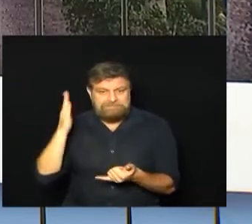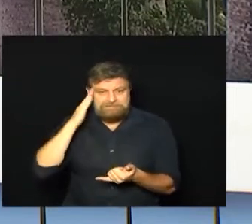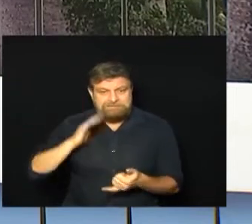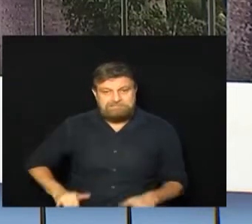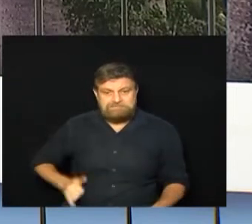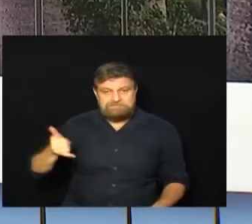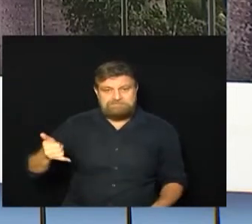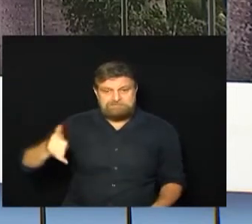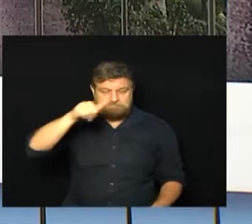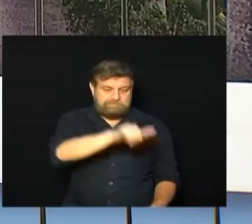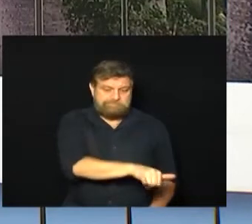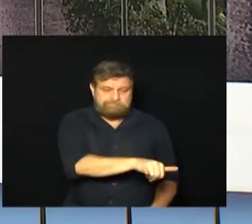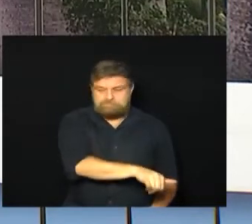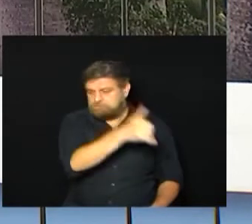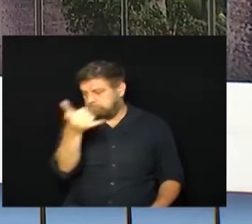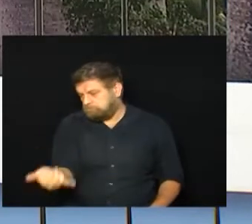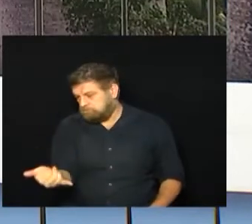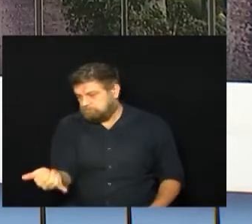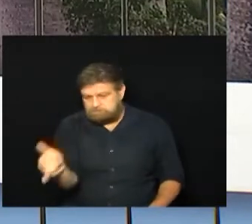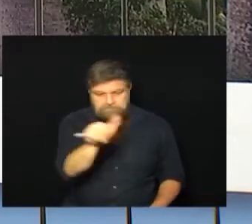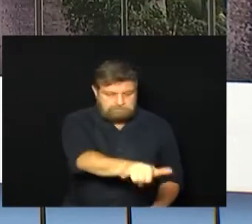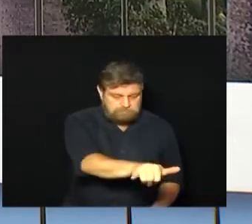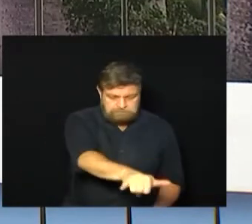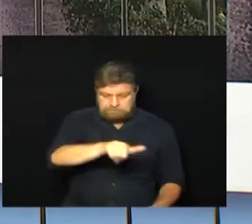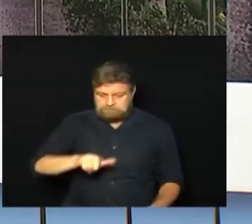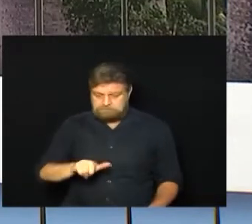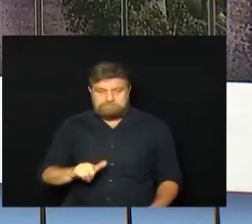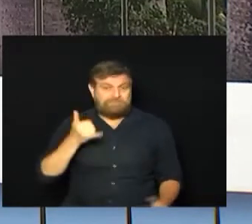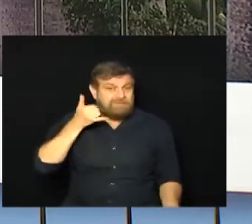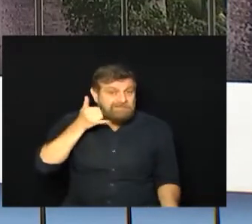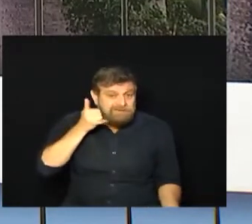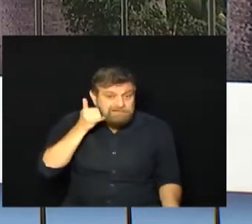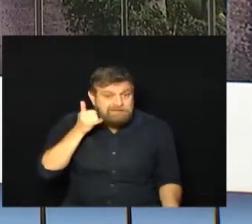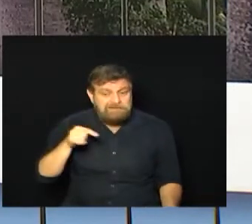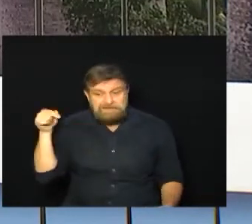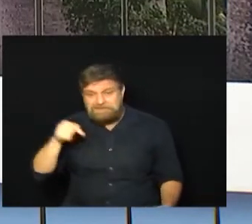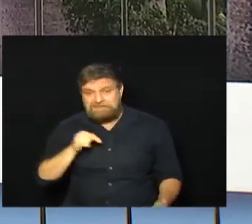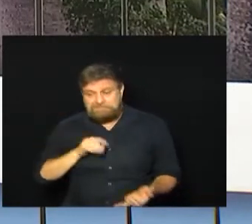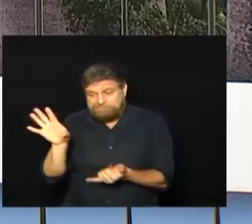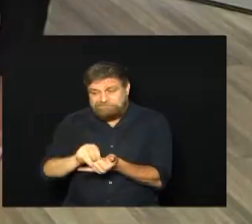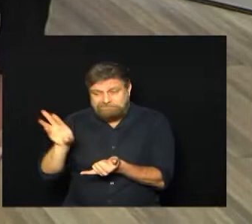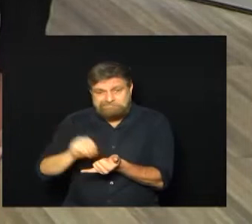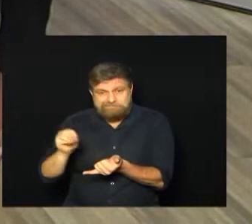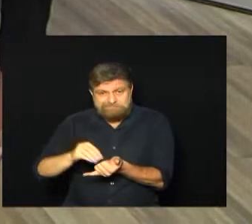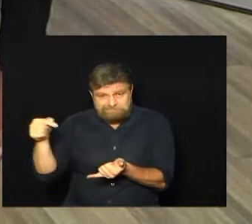a gente coloca em cima do sofá, em algum lugar, coloca ali no balcão. Celular é um objeto